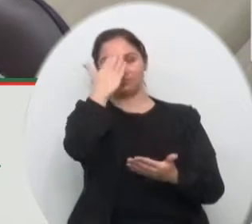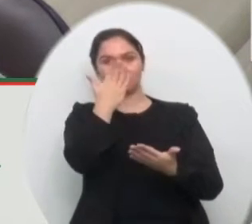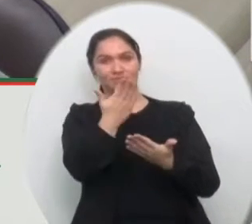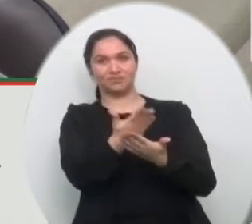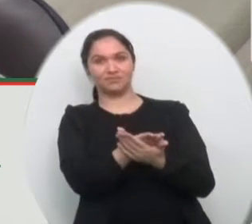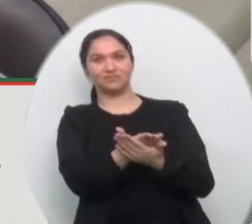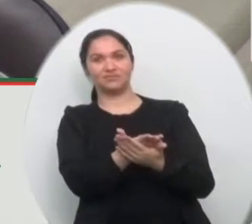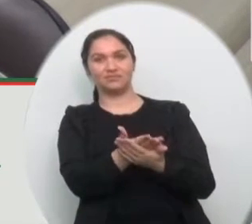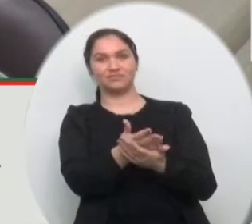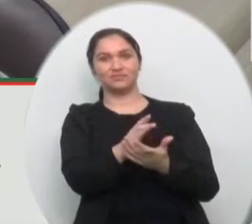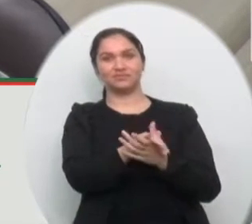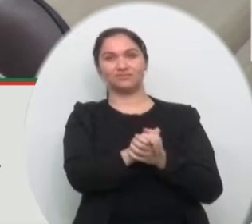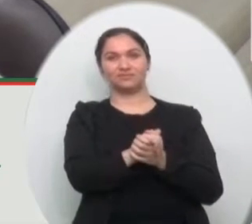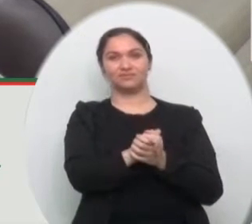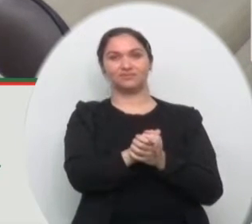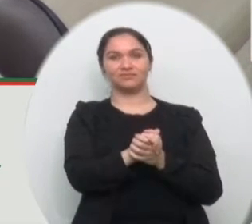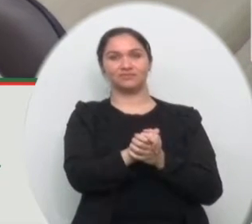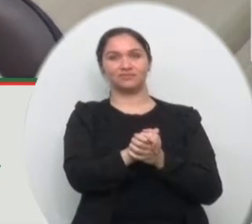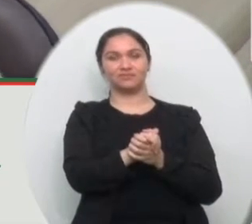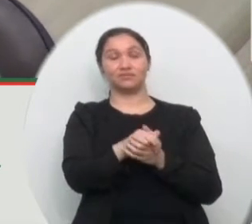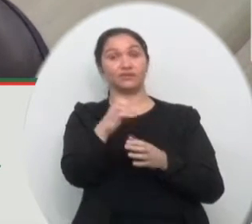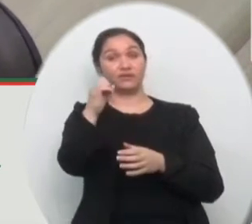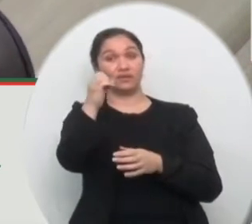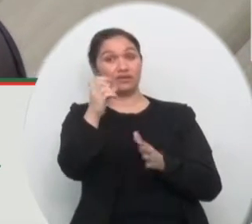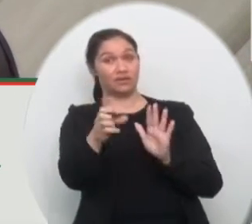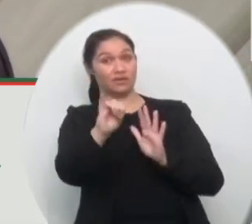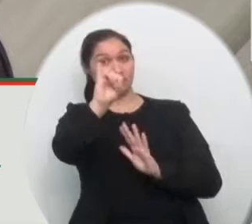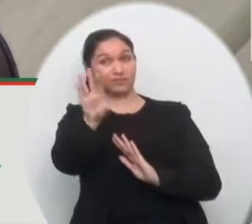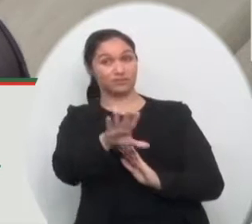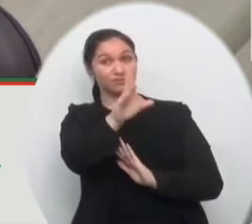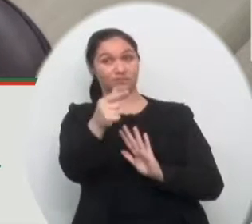foi deixado assim, bem de leve para vocês.